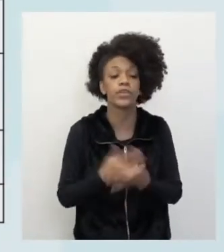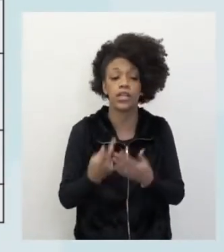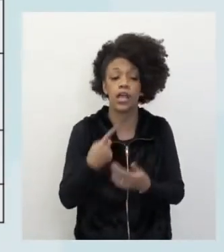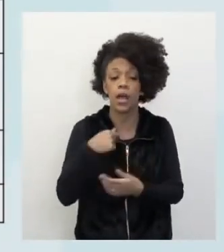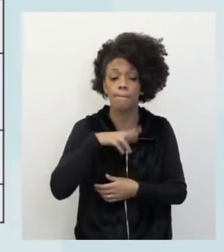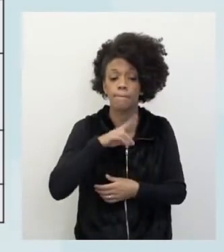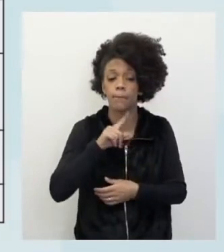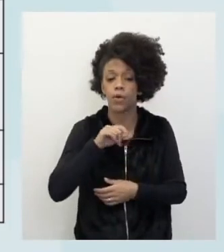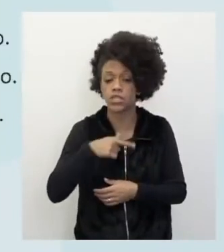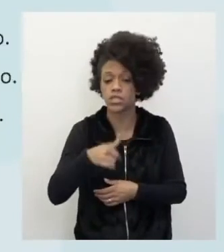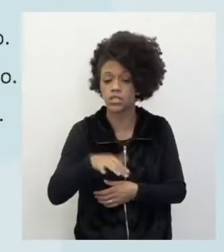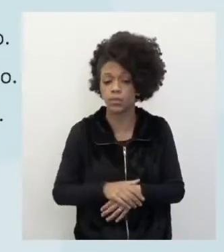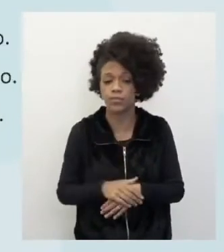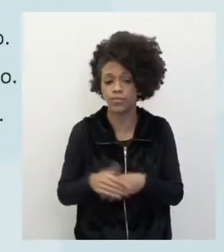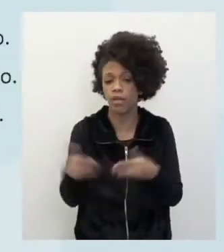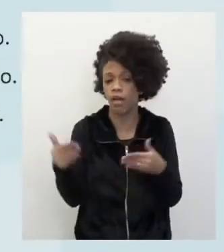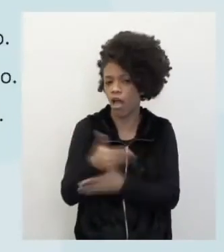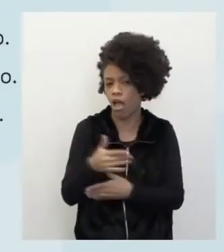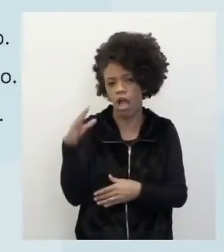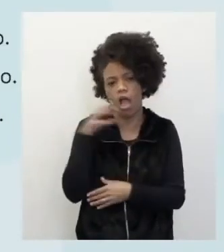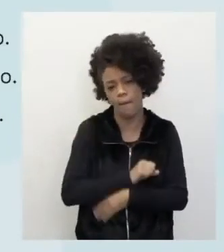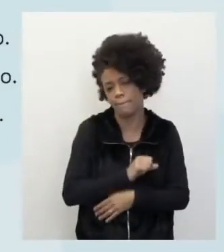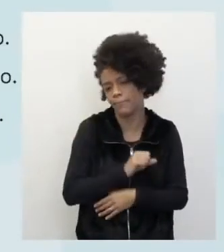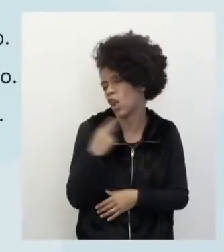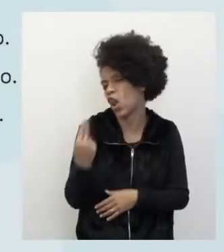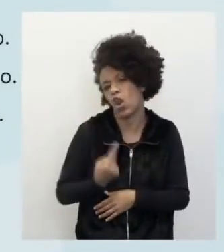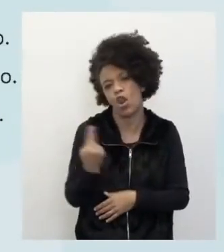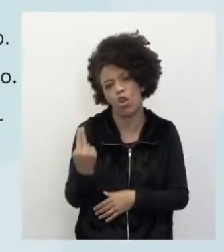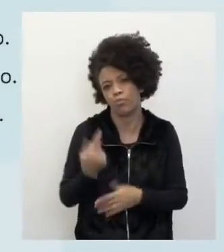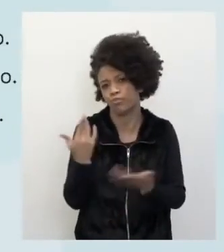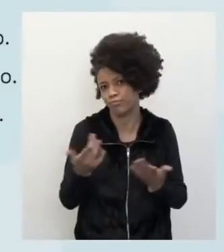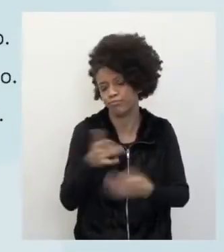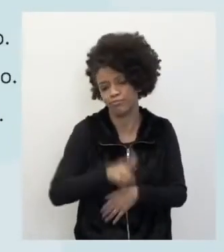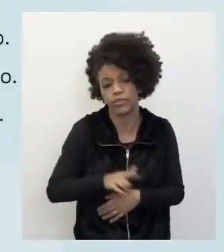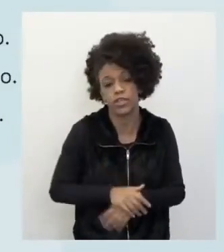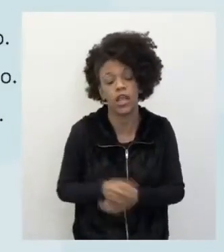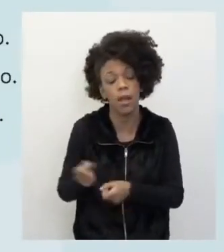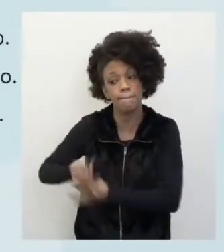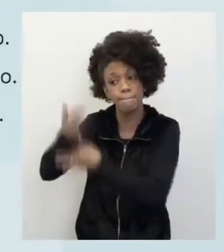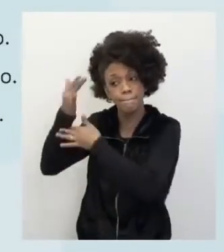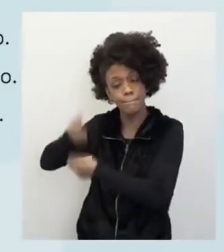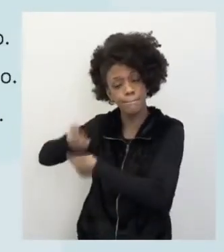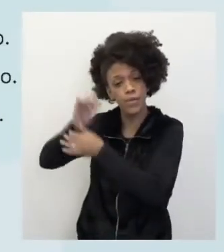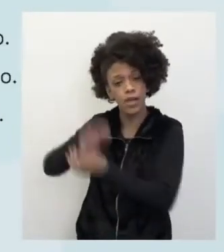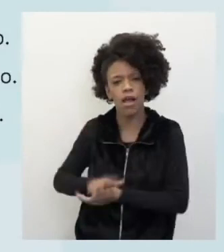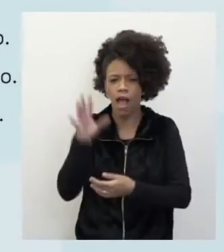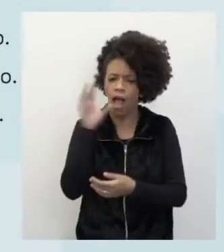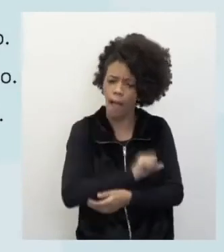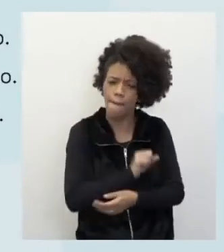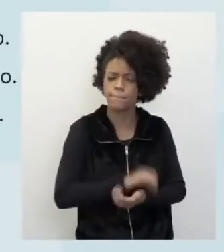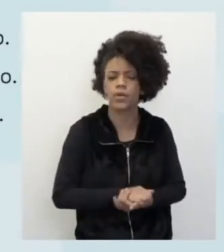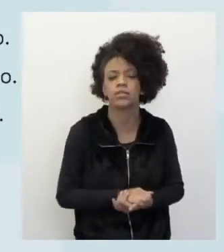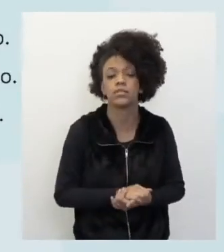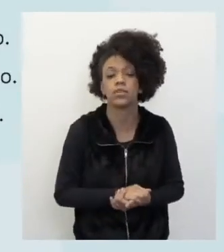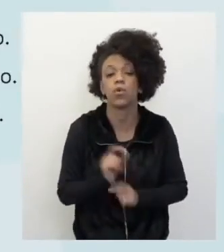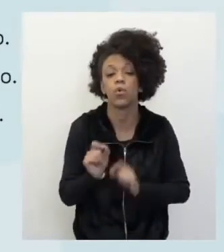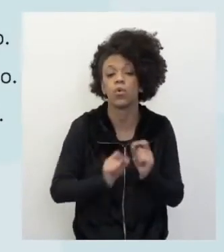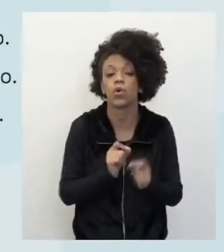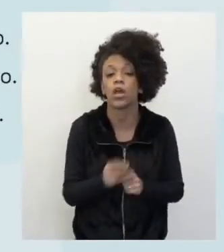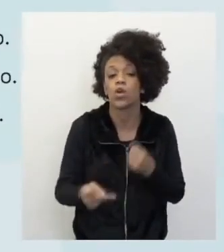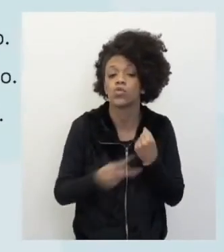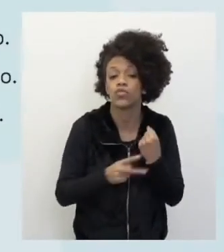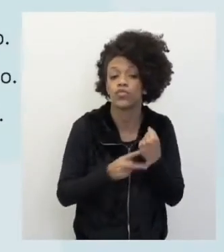gente, vai passar muito rápido, óbvio, não é? E no chat aqui, eu vou até colocar rapidamente que os